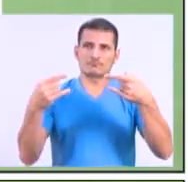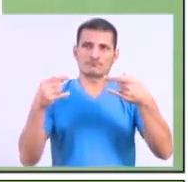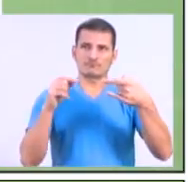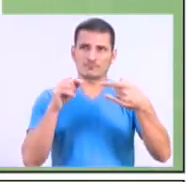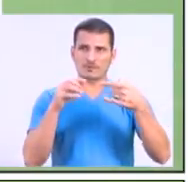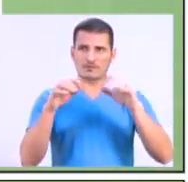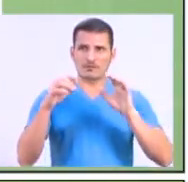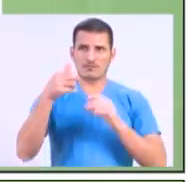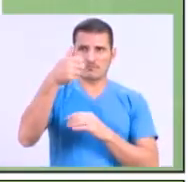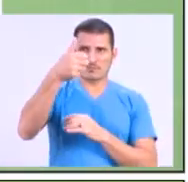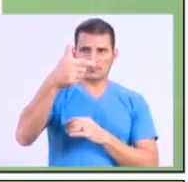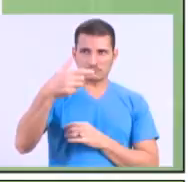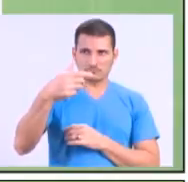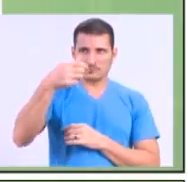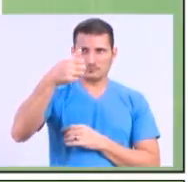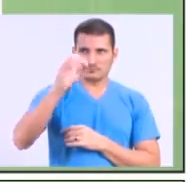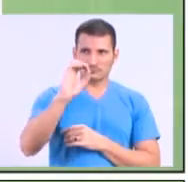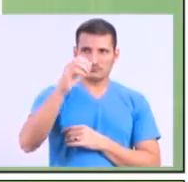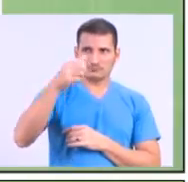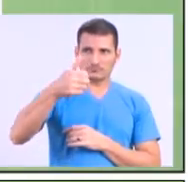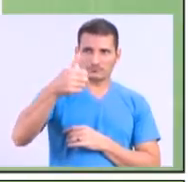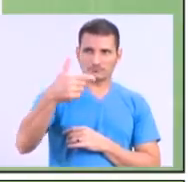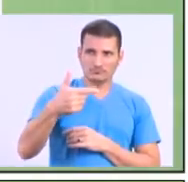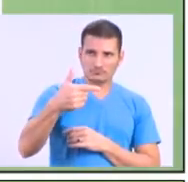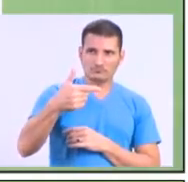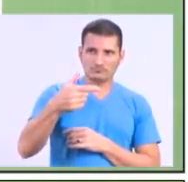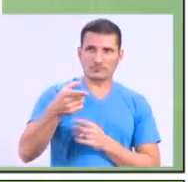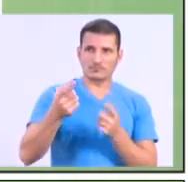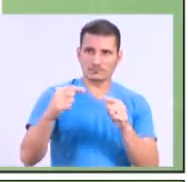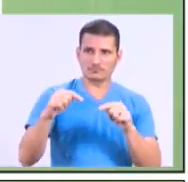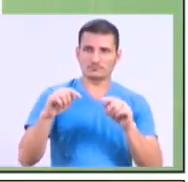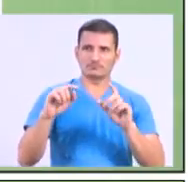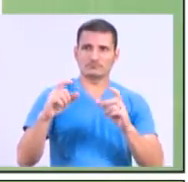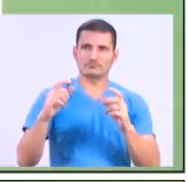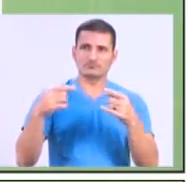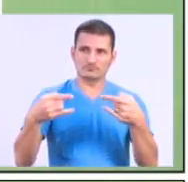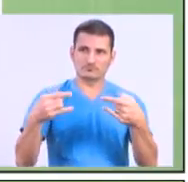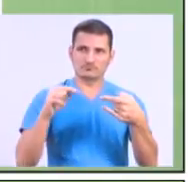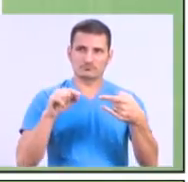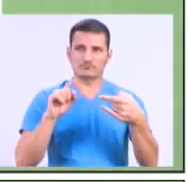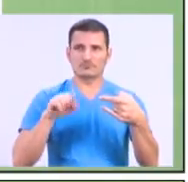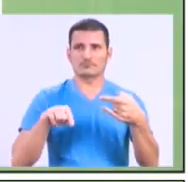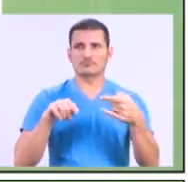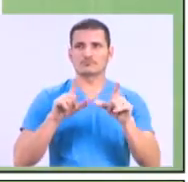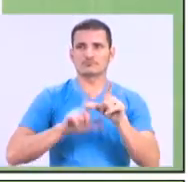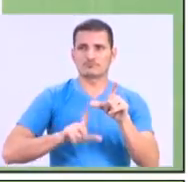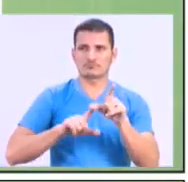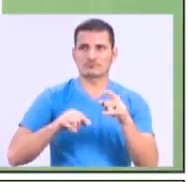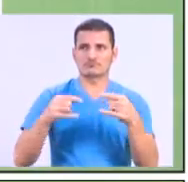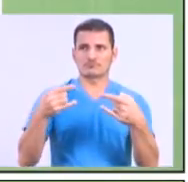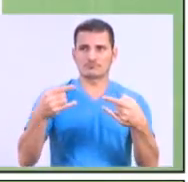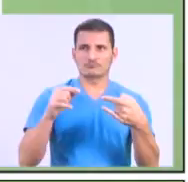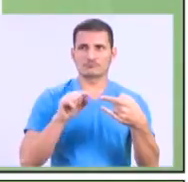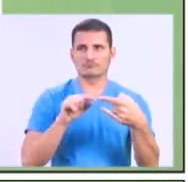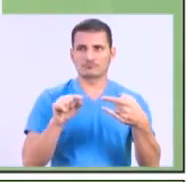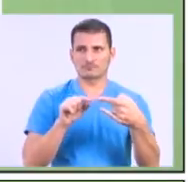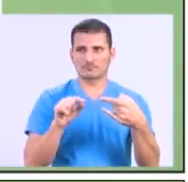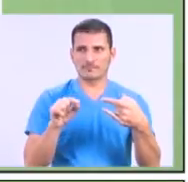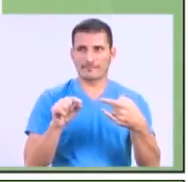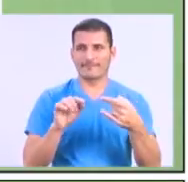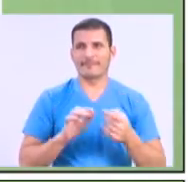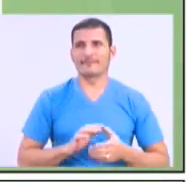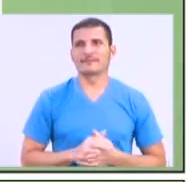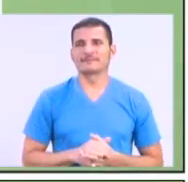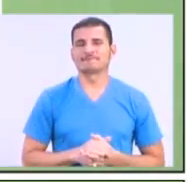nessas três aqui anteriormente, nós temos a definição como uma string. Né? E isso nós podemos delimitar aqui,